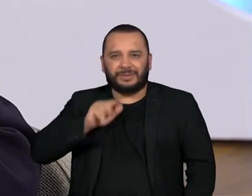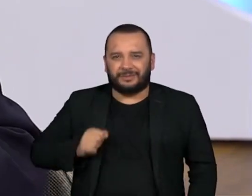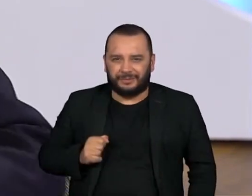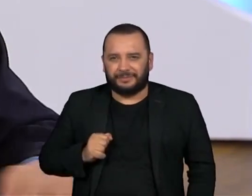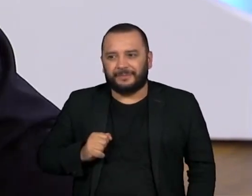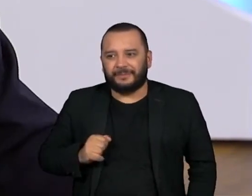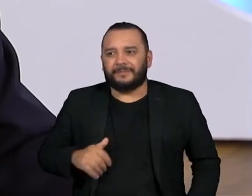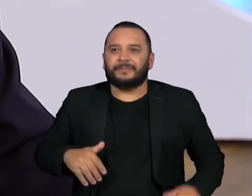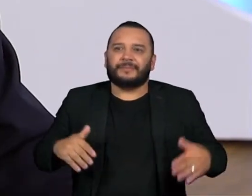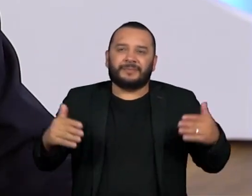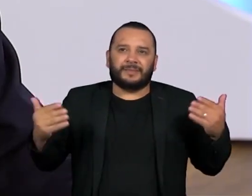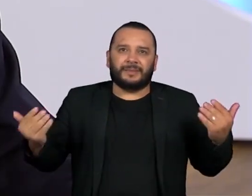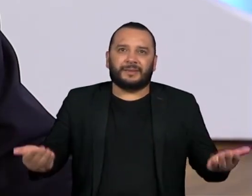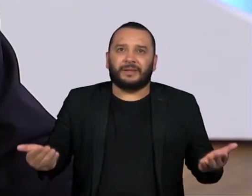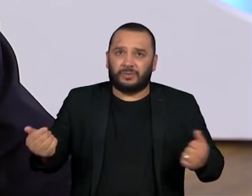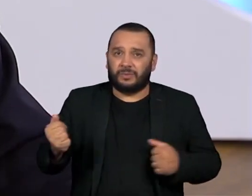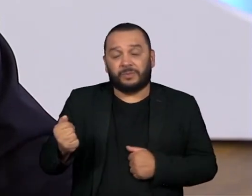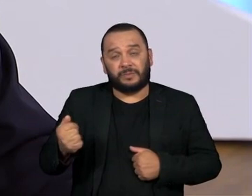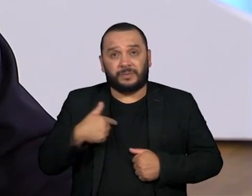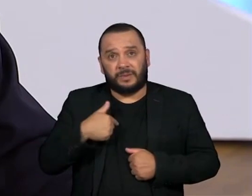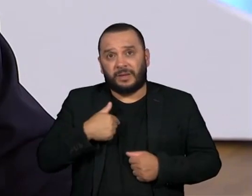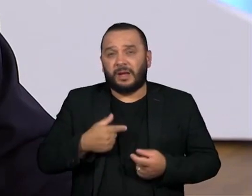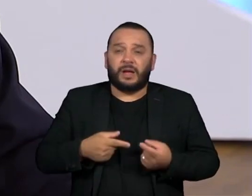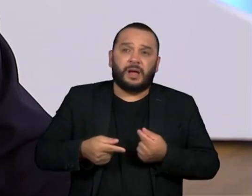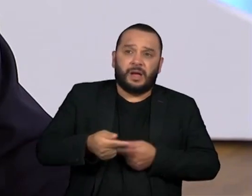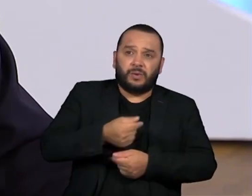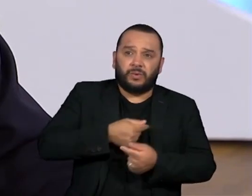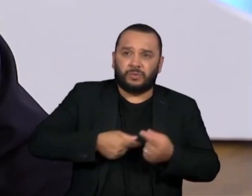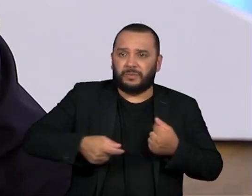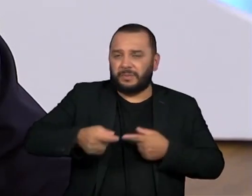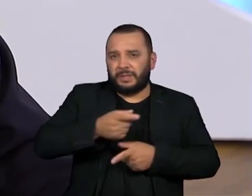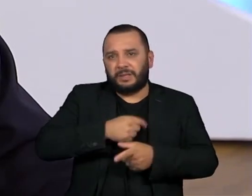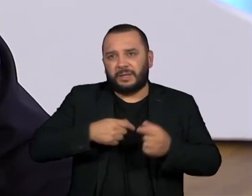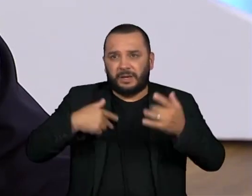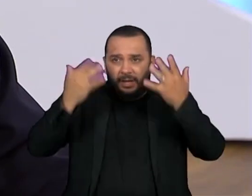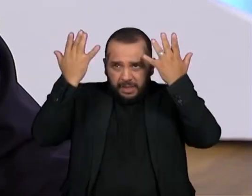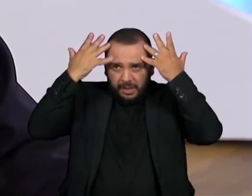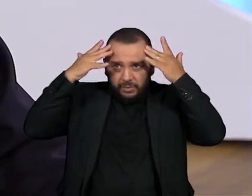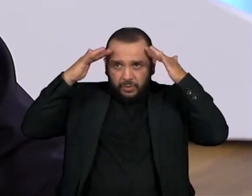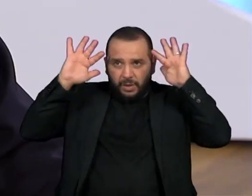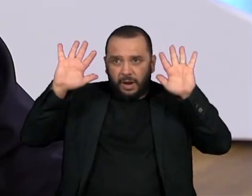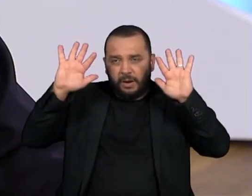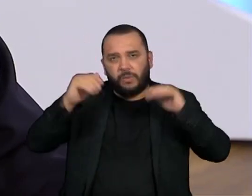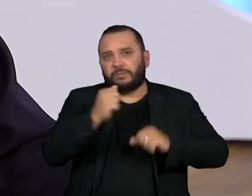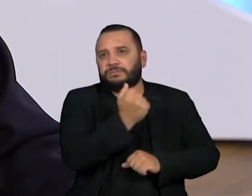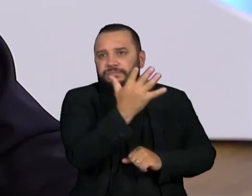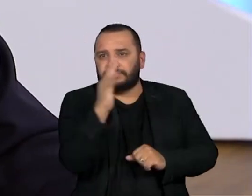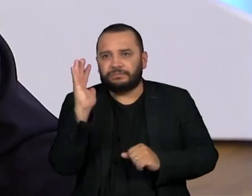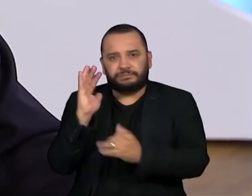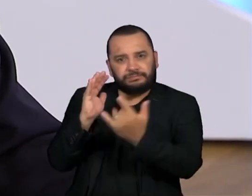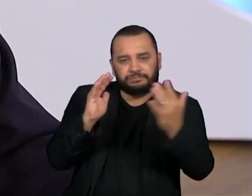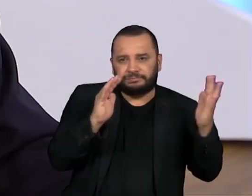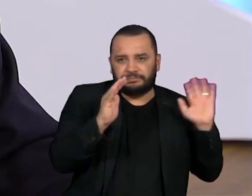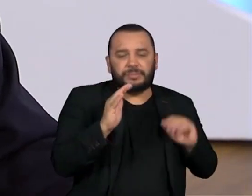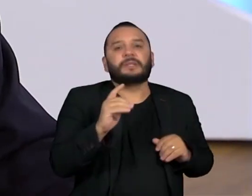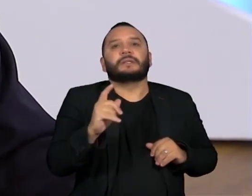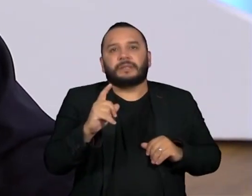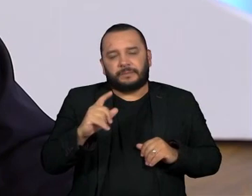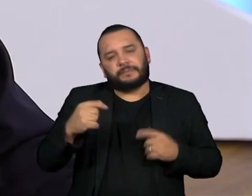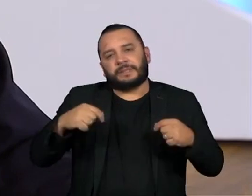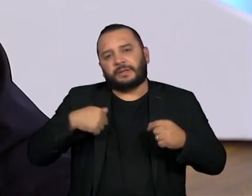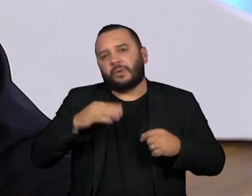e na outra. A economia natural exige conhecimento de biodiversidade. Os povos